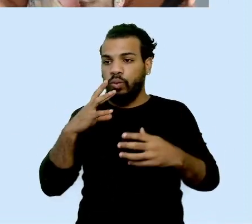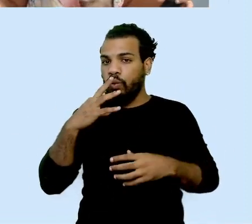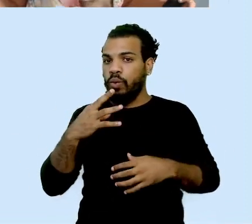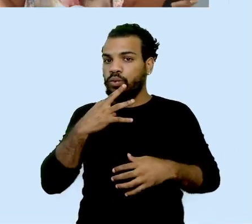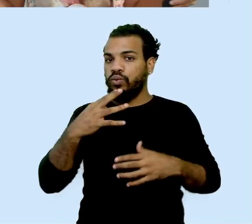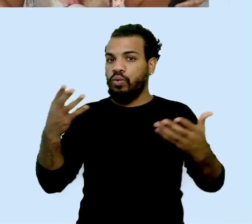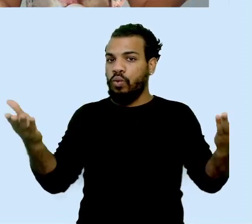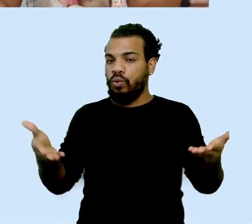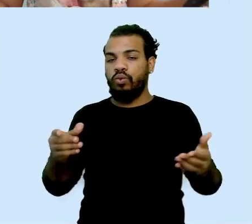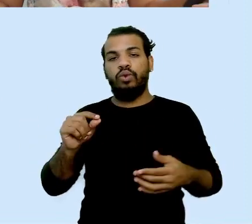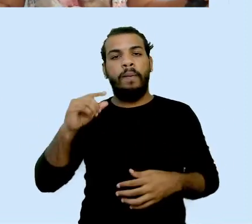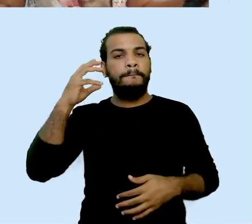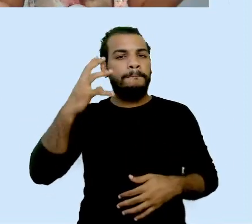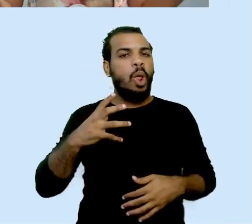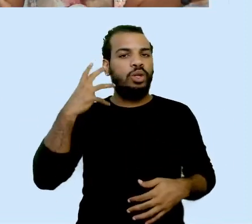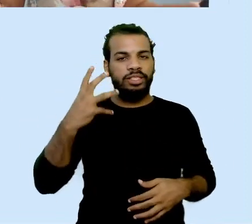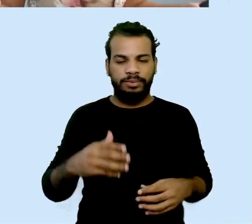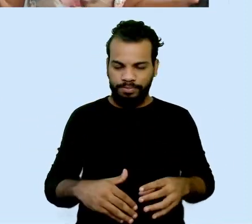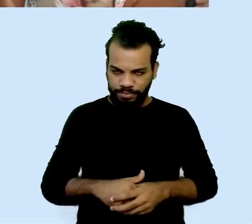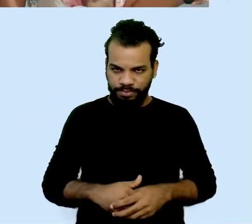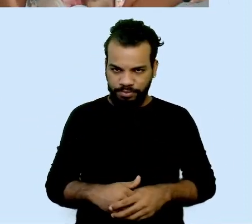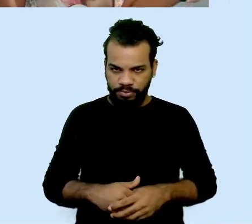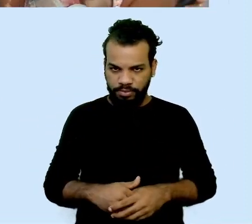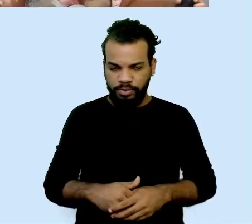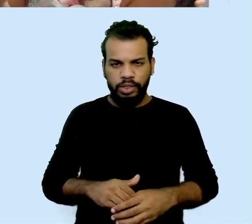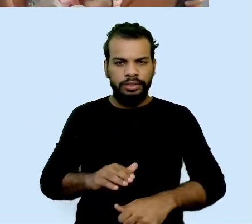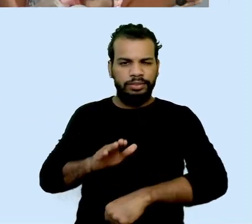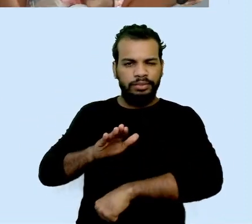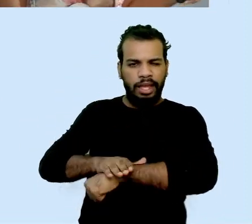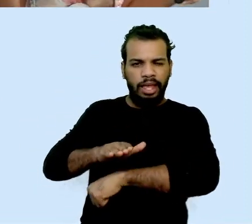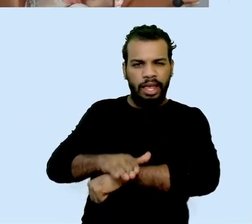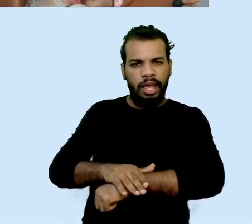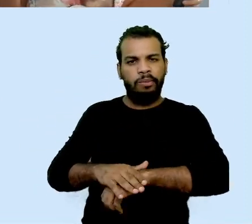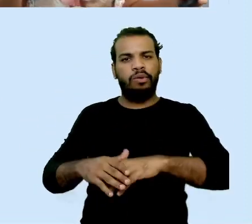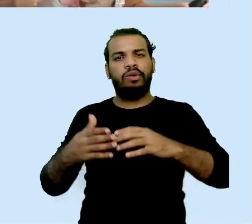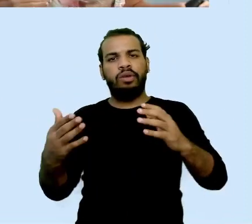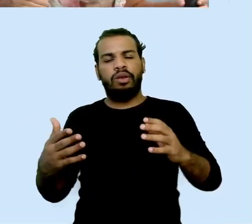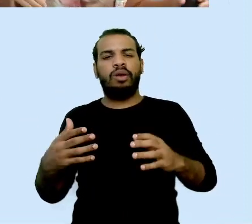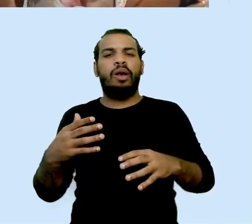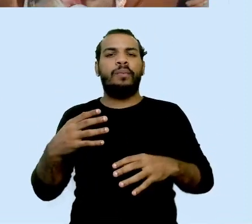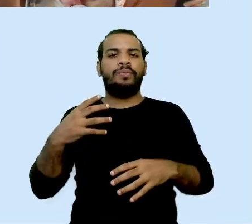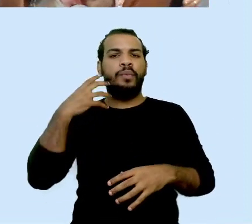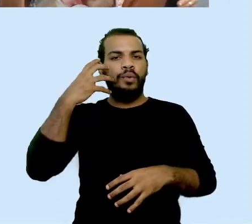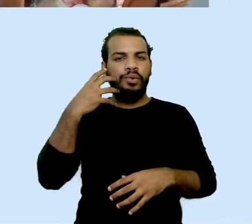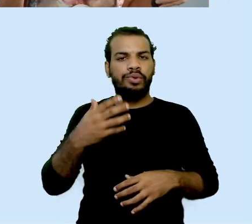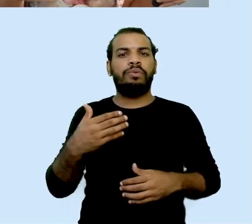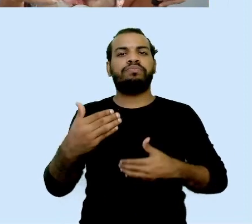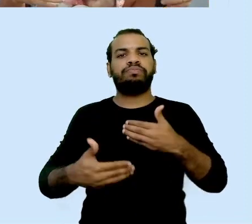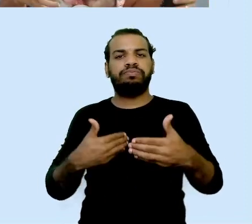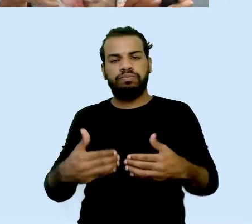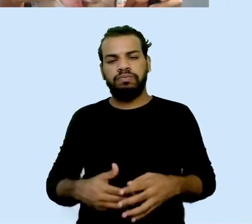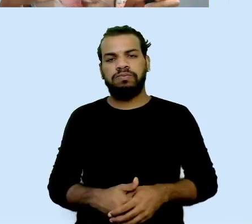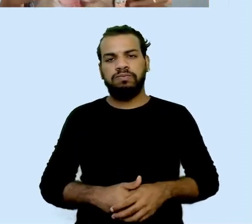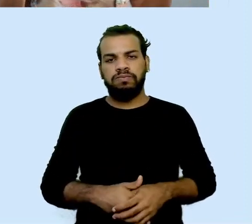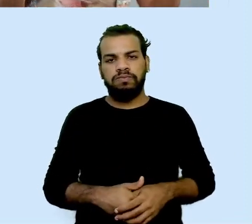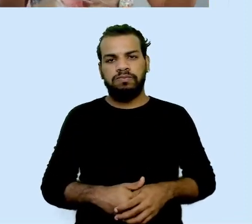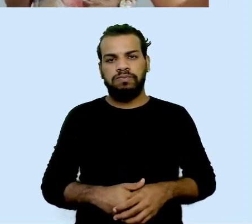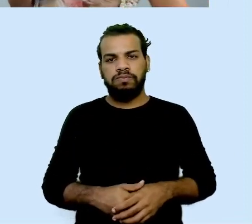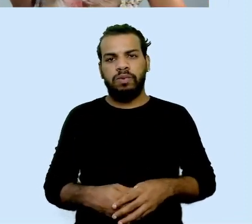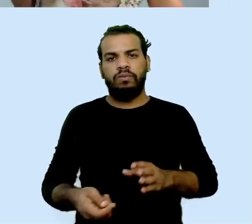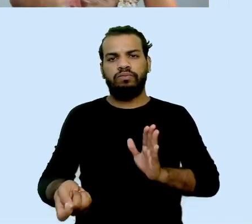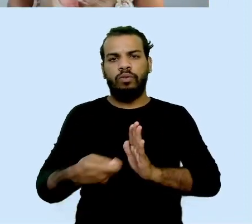hoje como uma música, com tempo, com compasso, com notas musicais, com